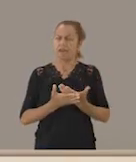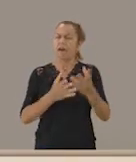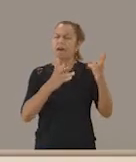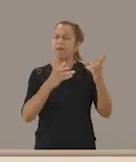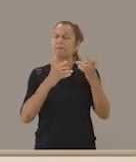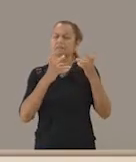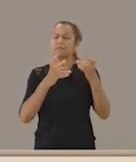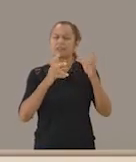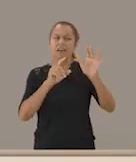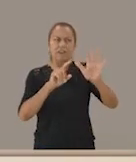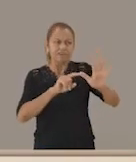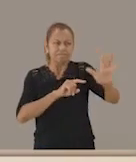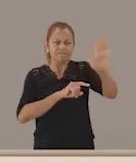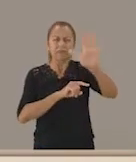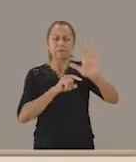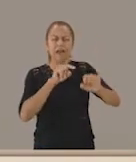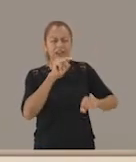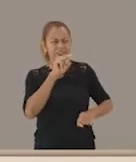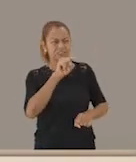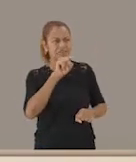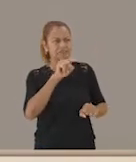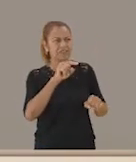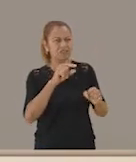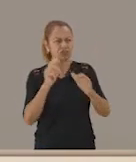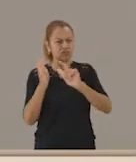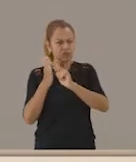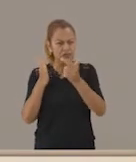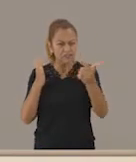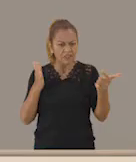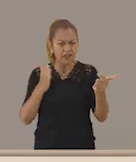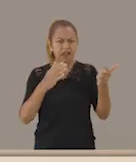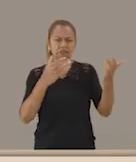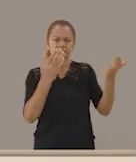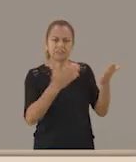as manchetes que foram utilizadas para